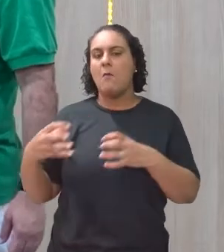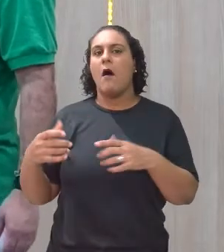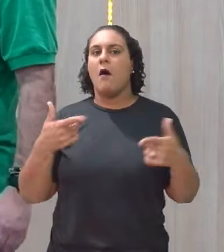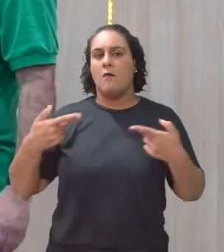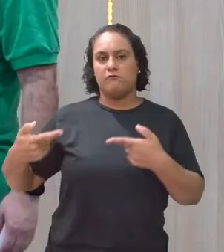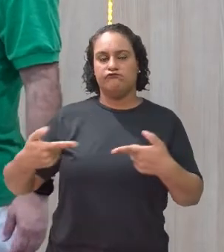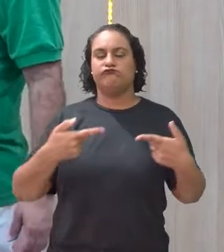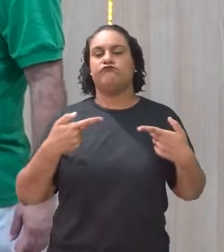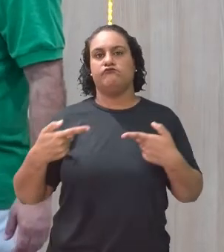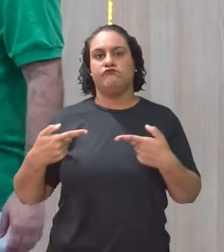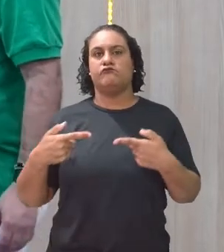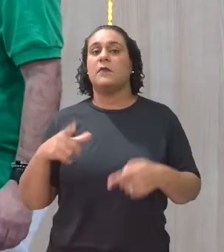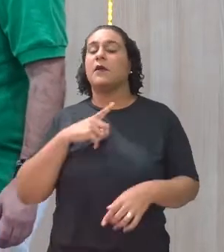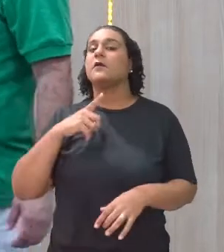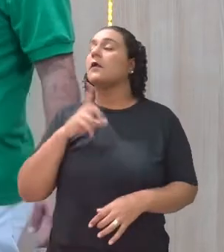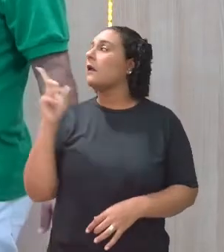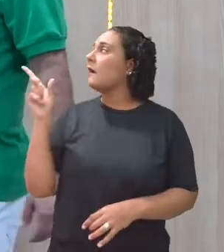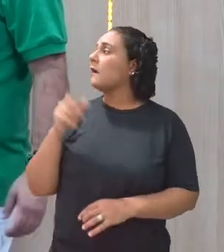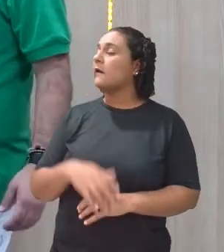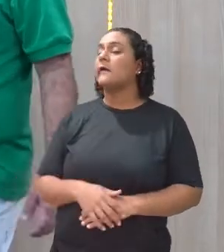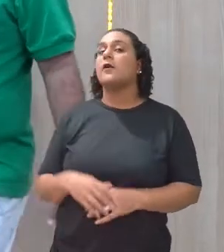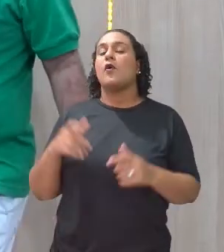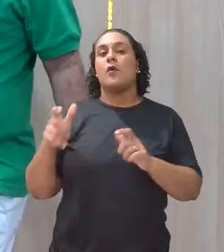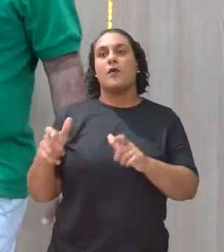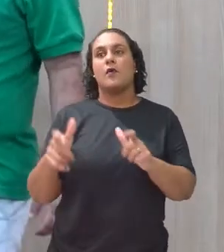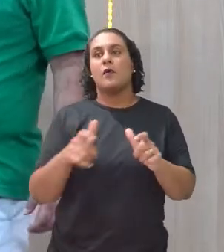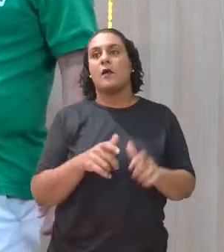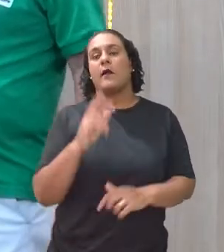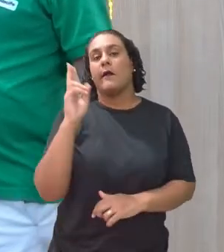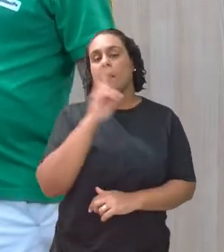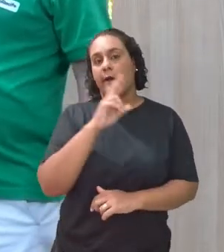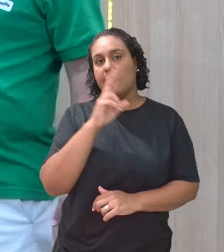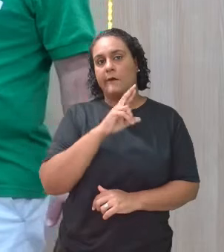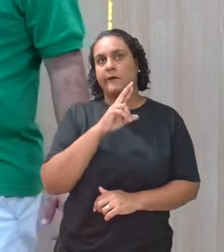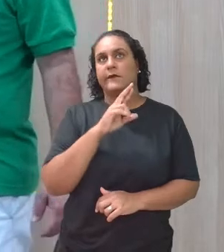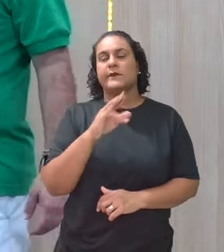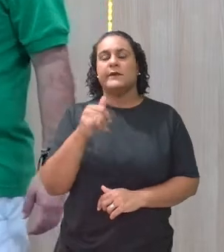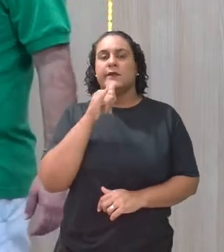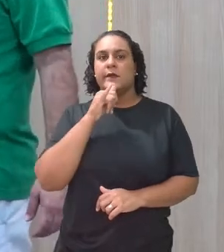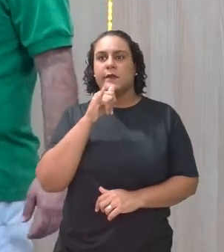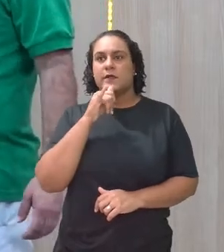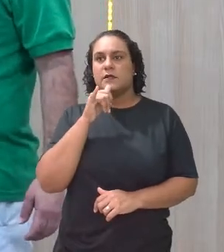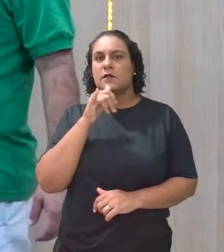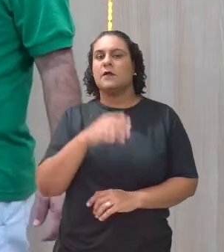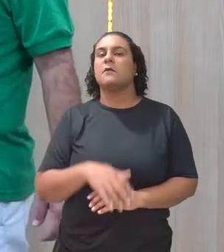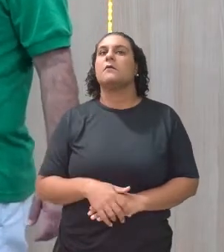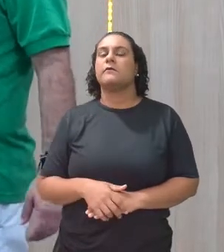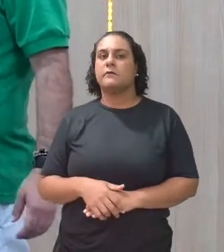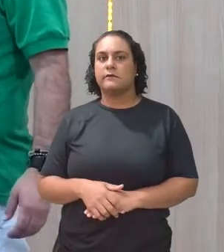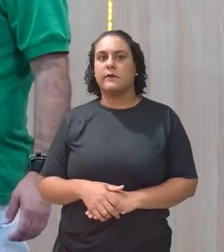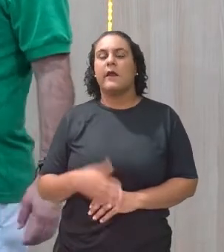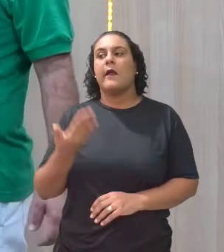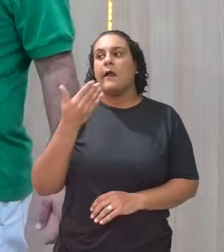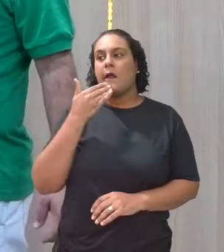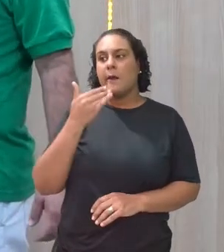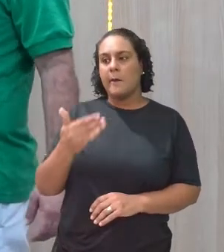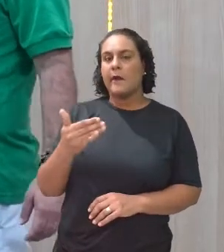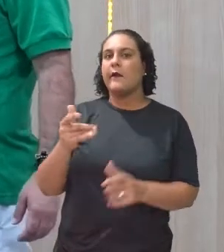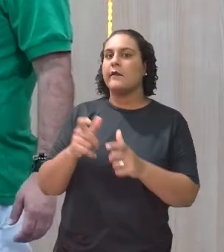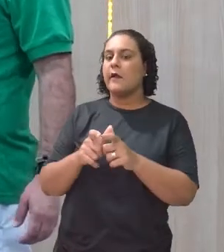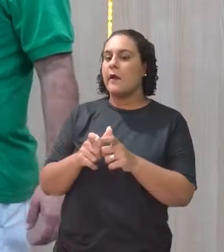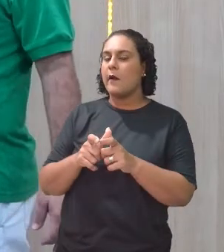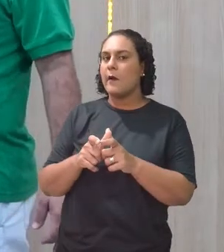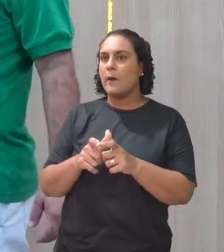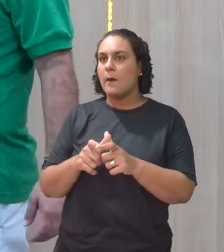ó, a gente tem as regiões, né, que a Rússia, ela, por exemplo, ela vem reivindicando aí, né, pela grande quantidade